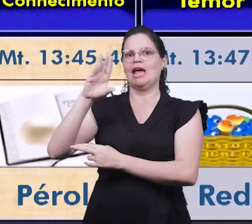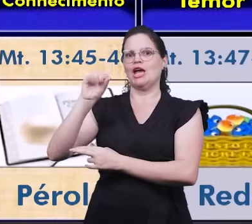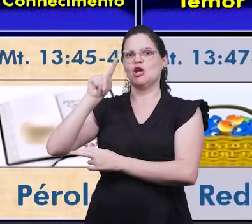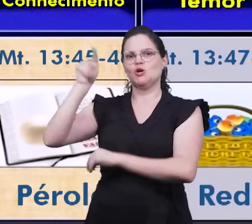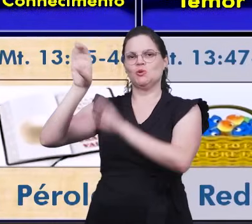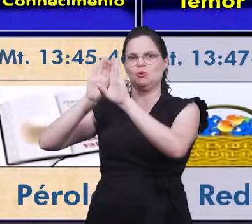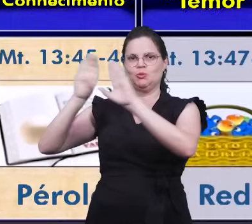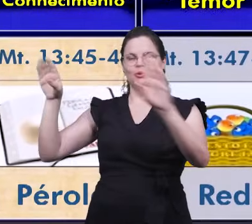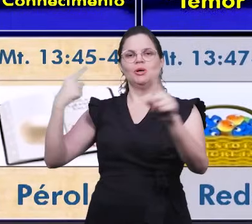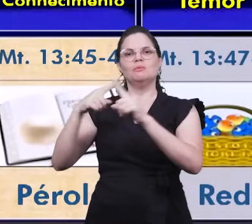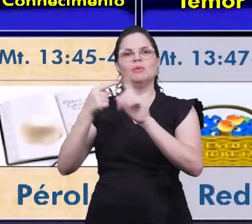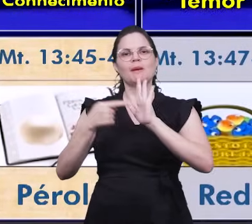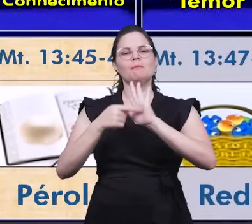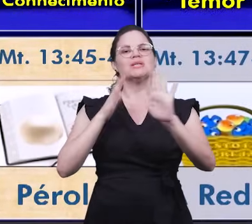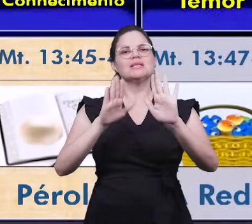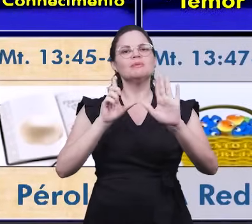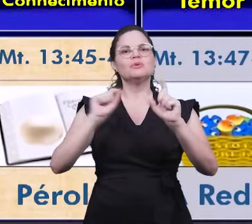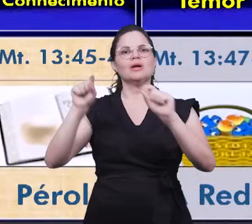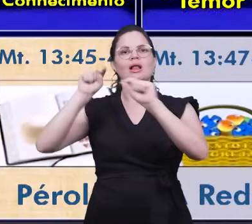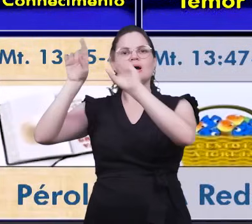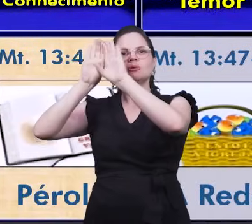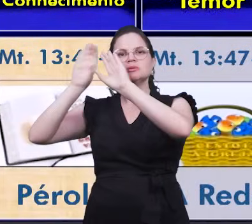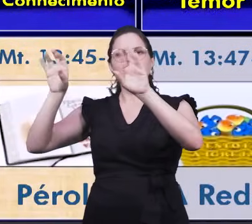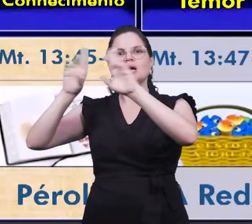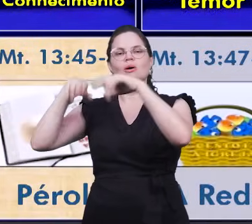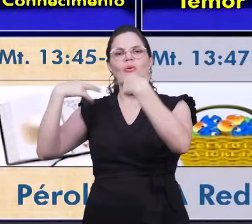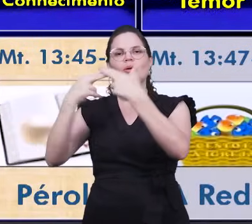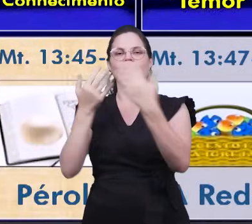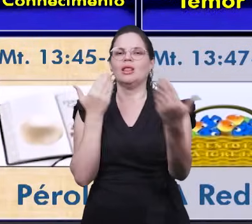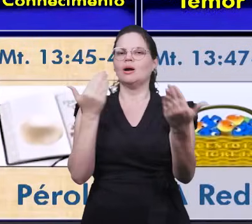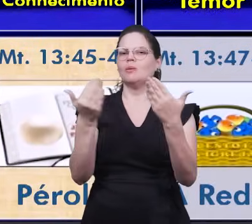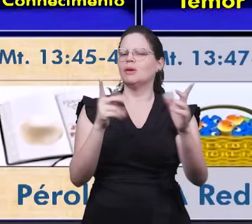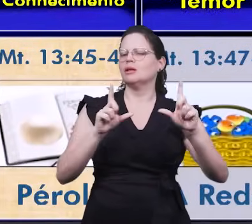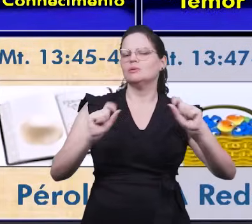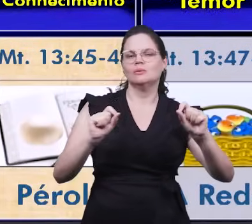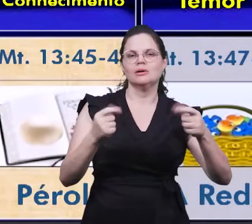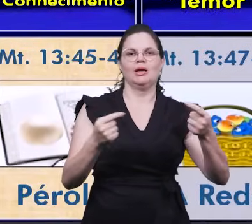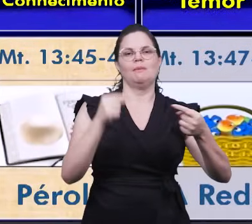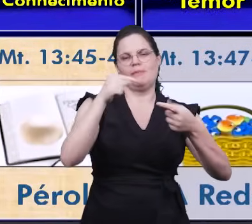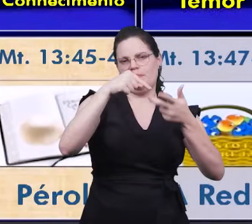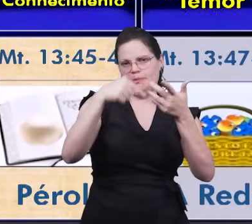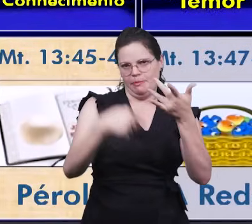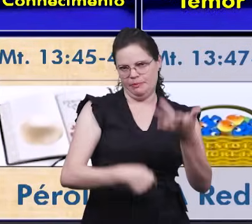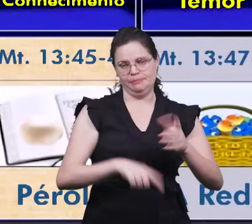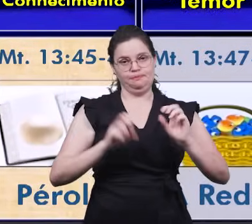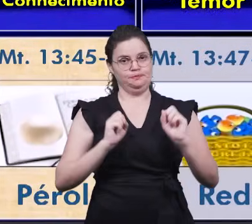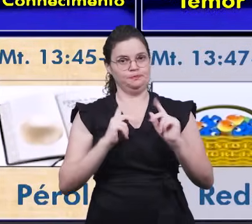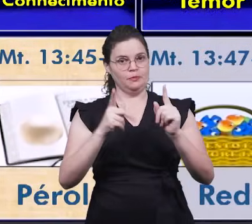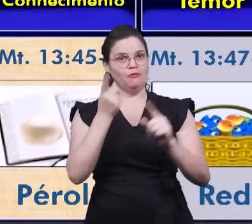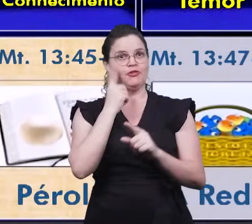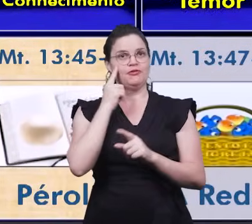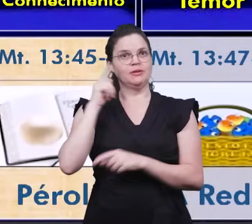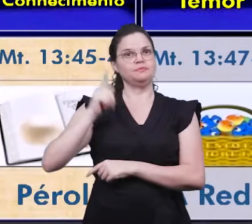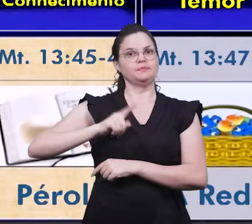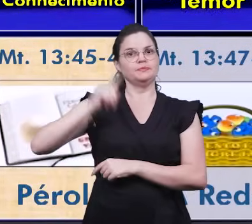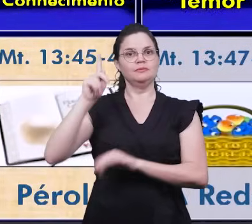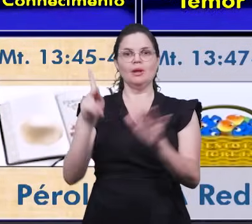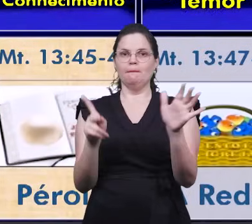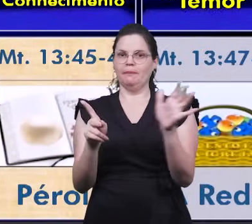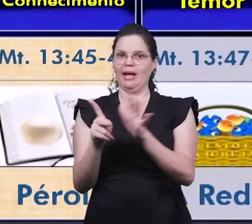ele sempre diz, o reino de Deus é semelhante a... Exatamente, né? Exatamente falando do reino de Deus. Então, nós vamos perceber que em